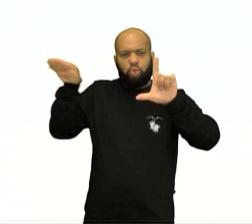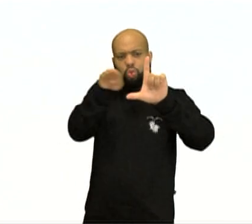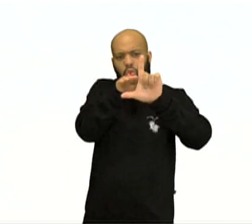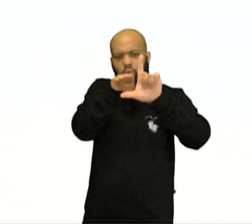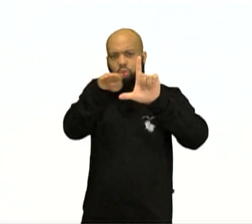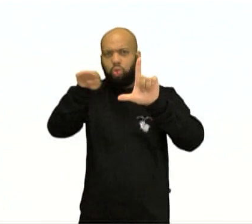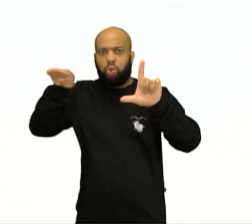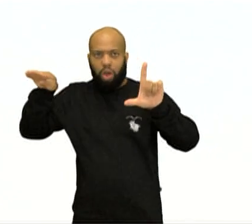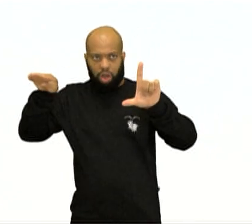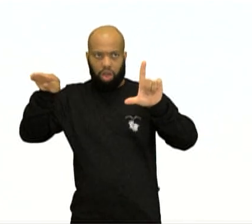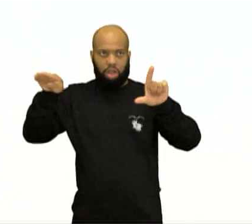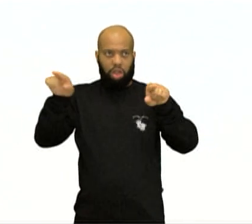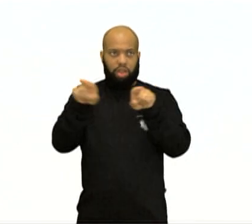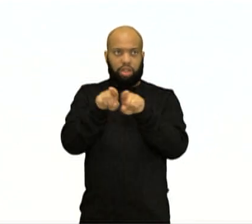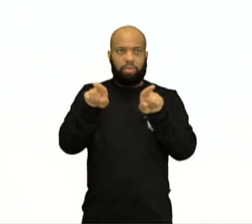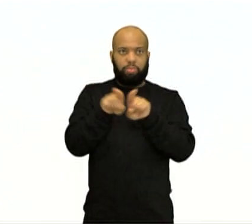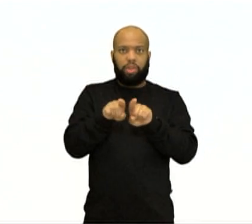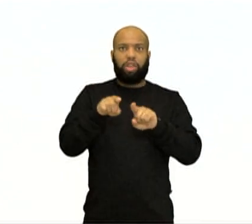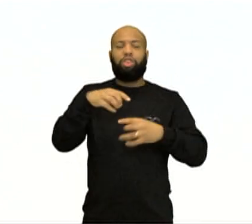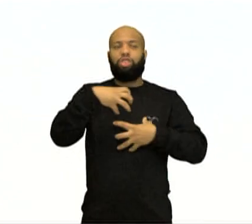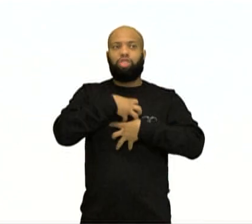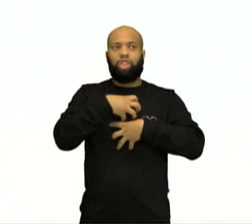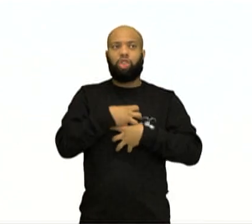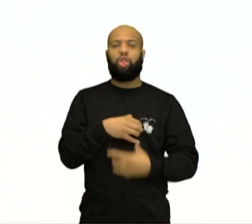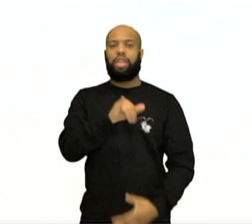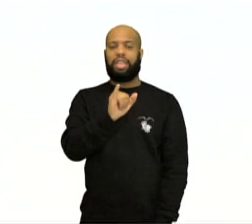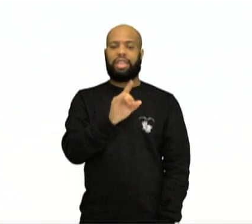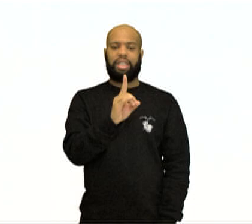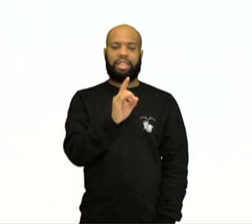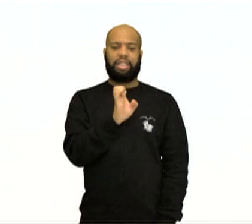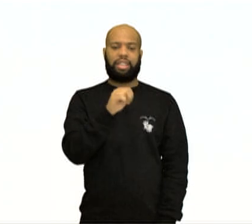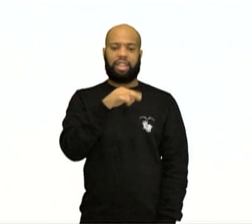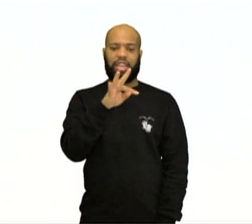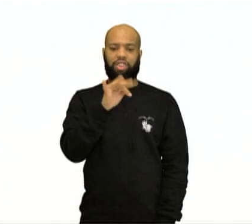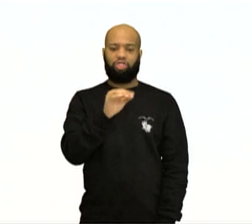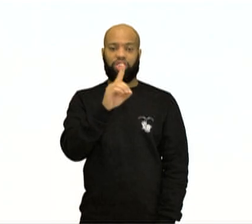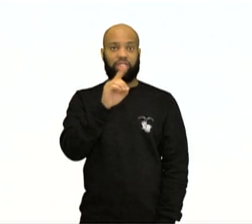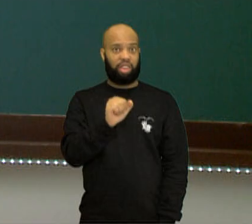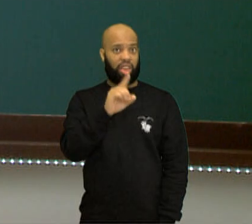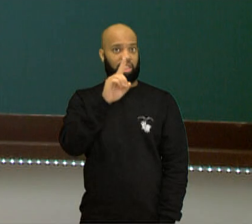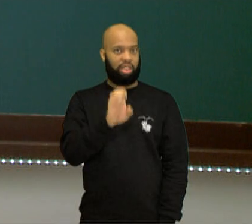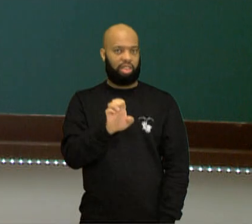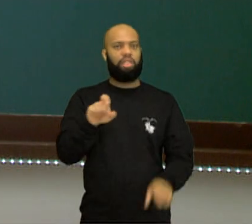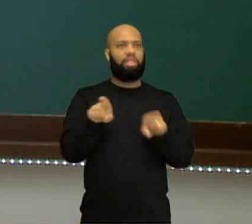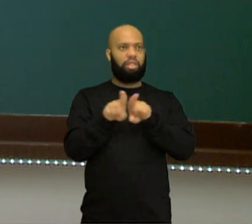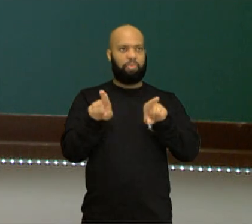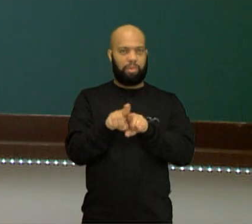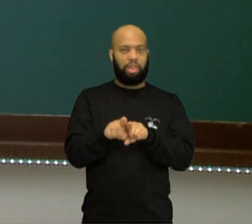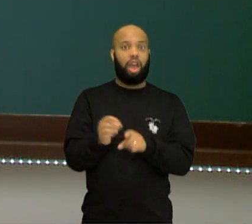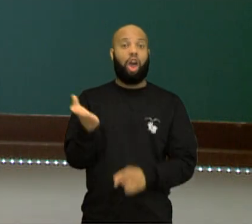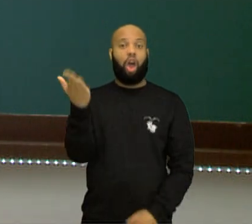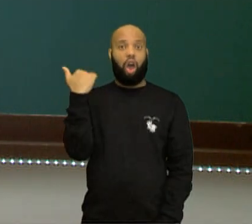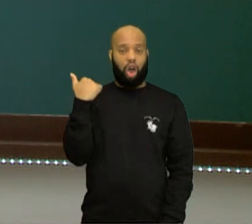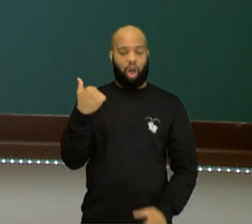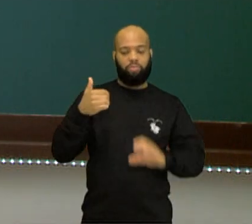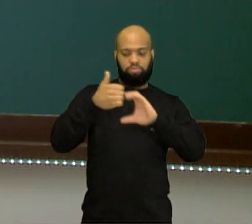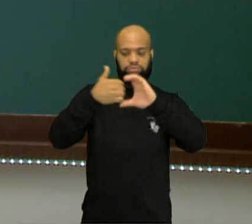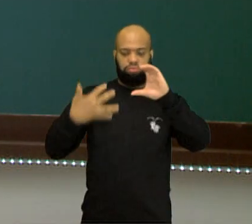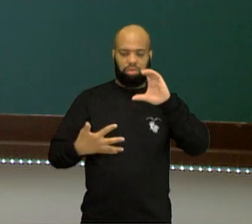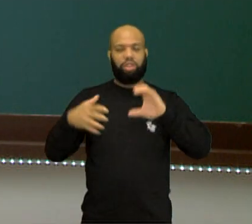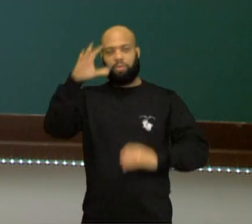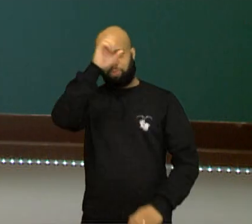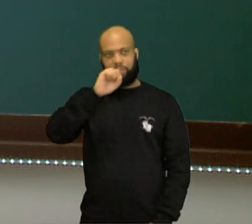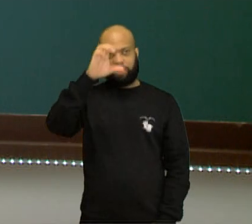particulares, características específicas, tá? Então vamos ver quais são essas características de cada uma delas? Então bora